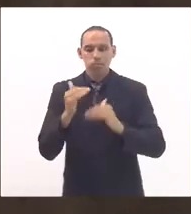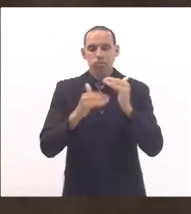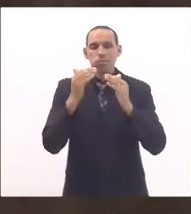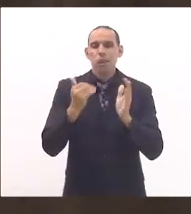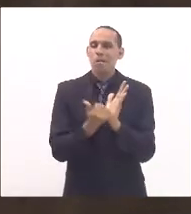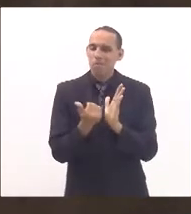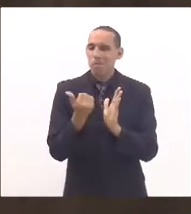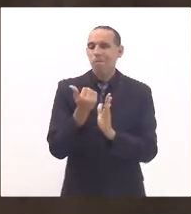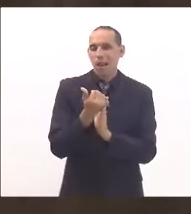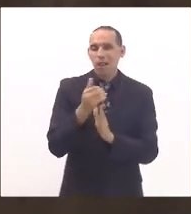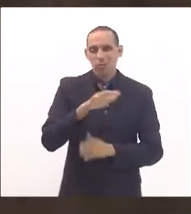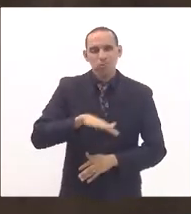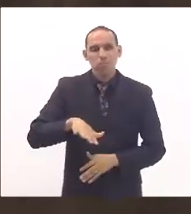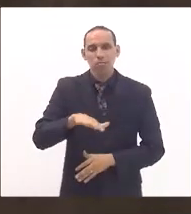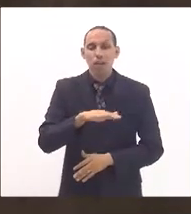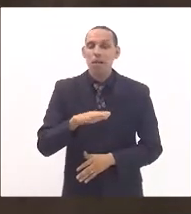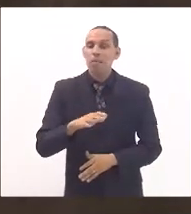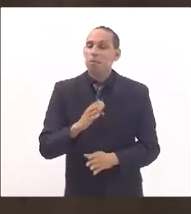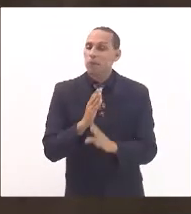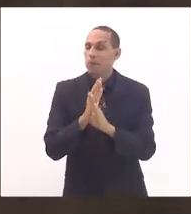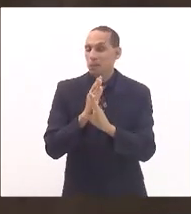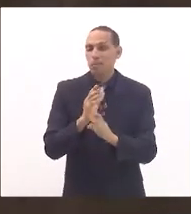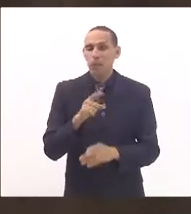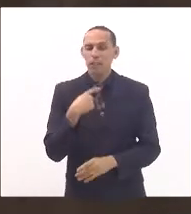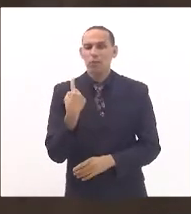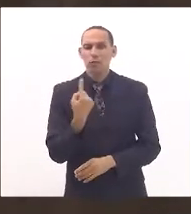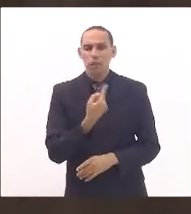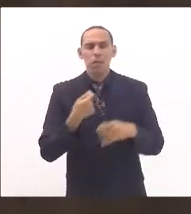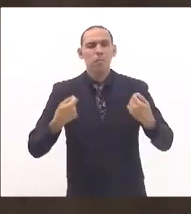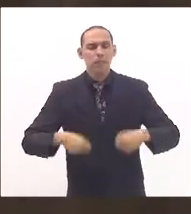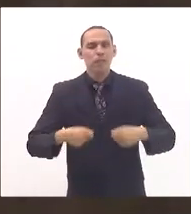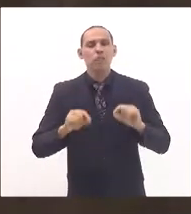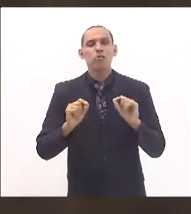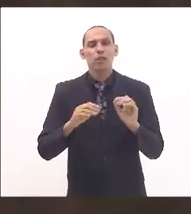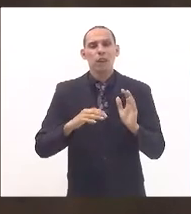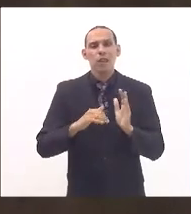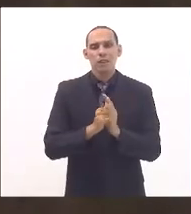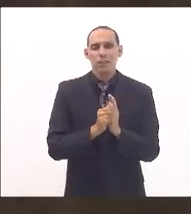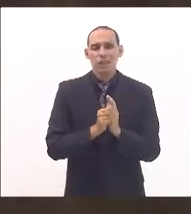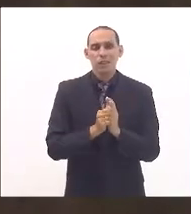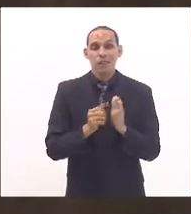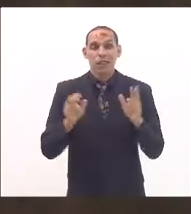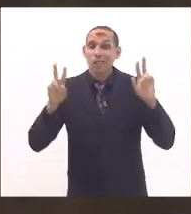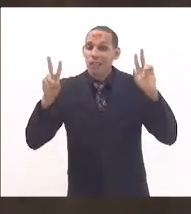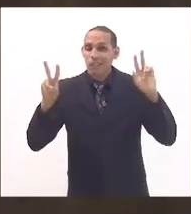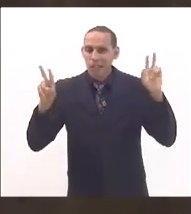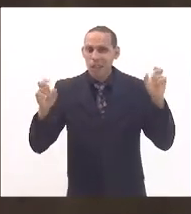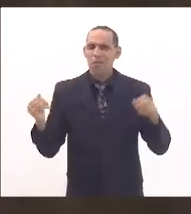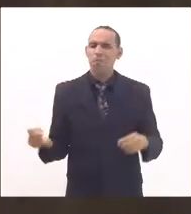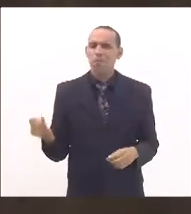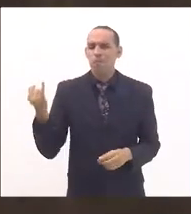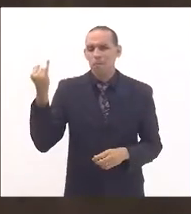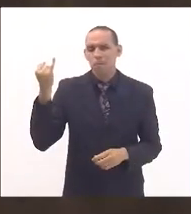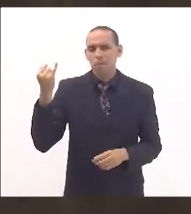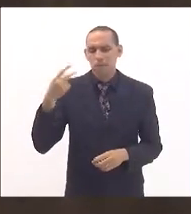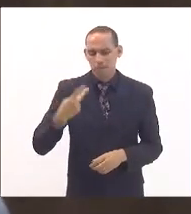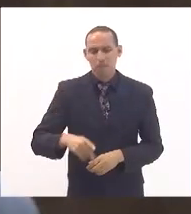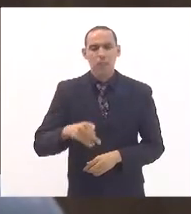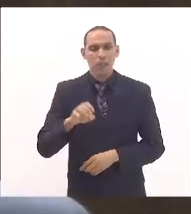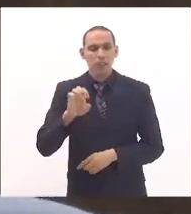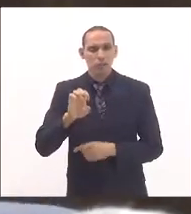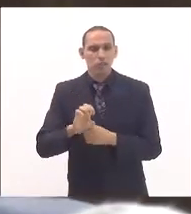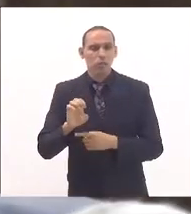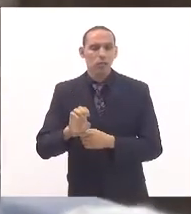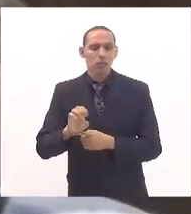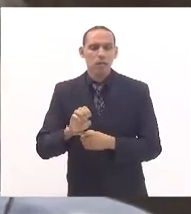desse setor. Todavia, para nós é necessário registrar que, diante de um tema tão importante para o Estado do Rio de